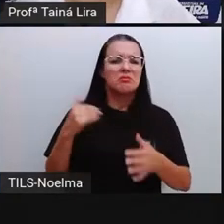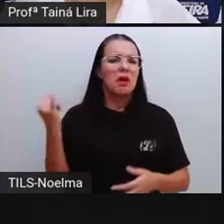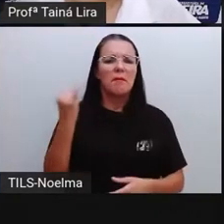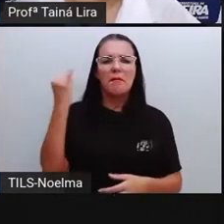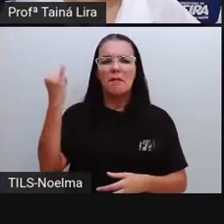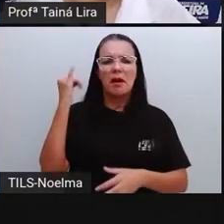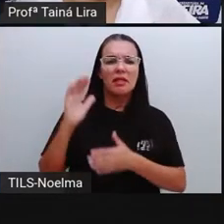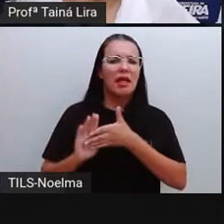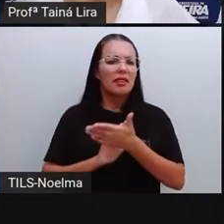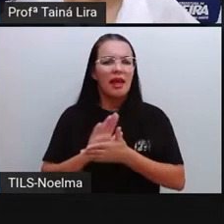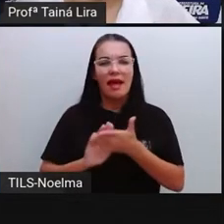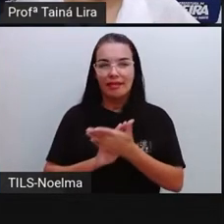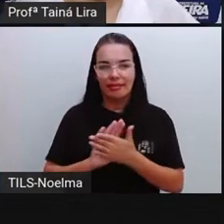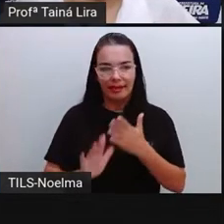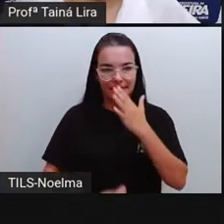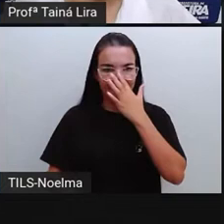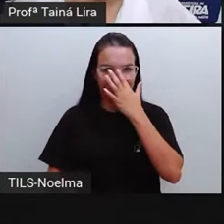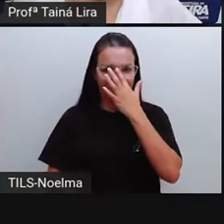realmente interessa.